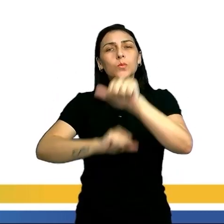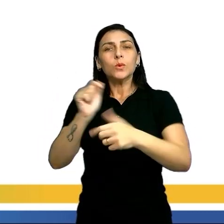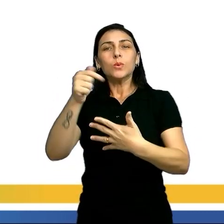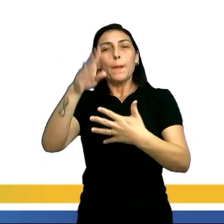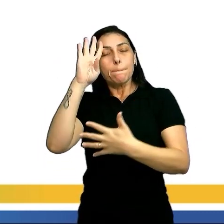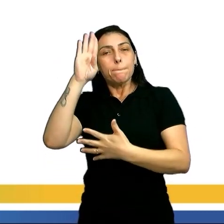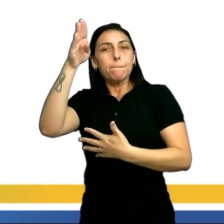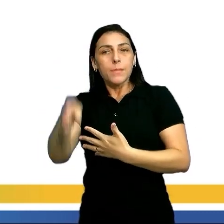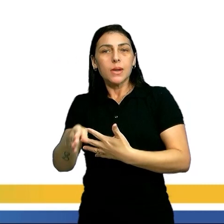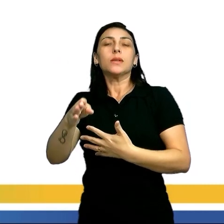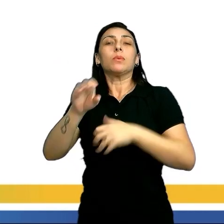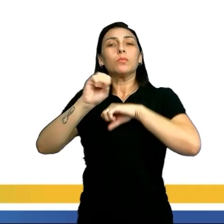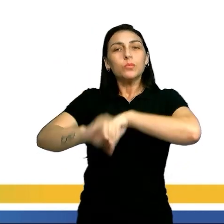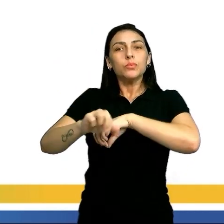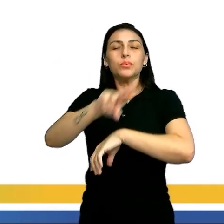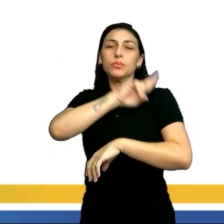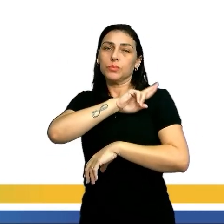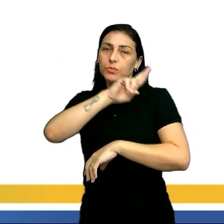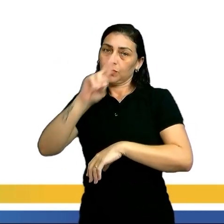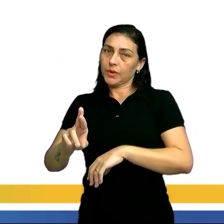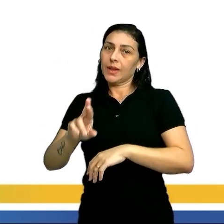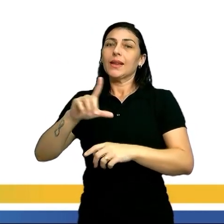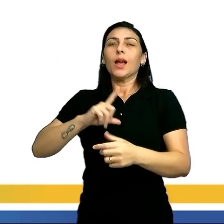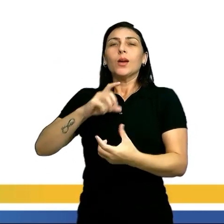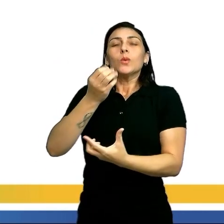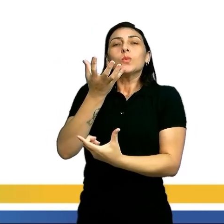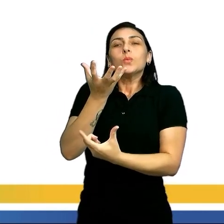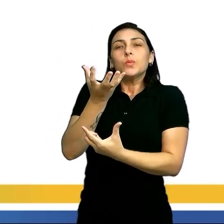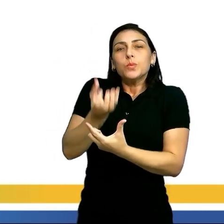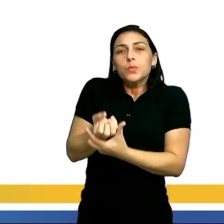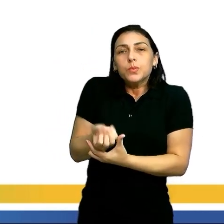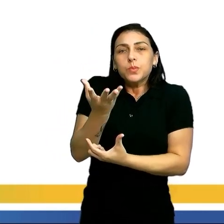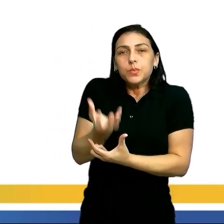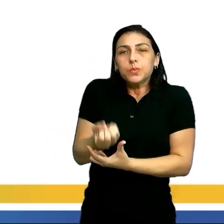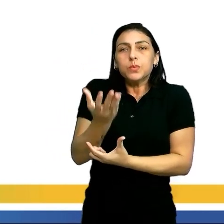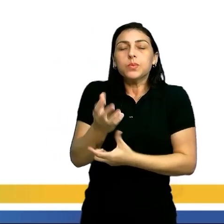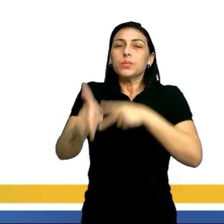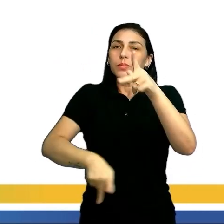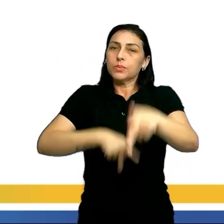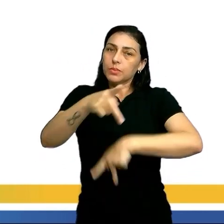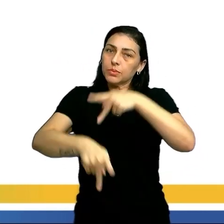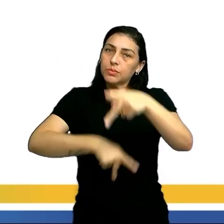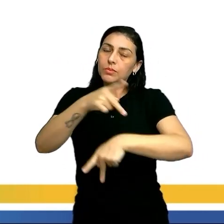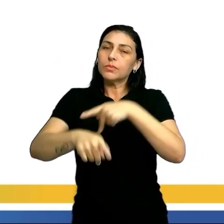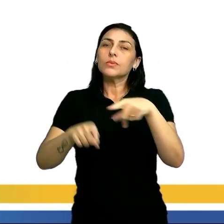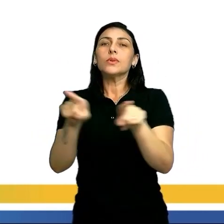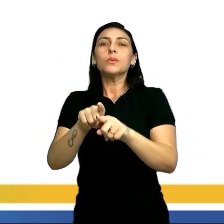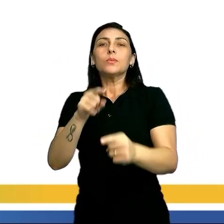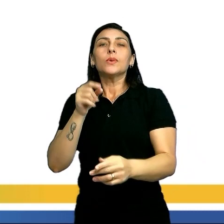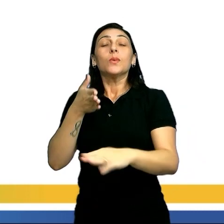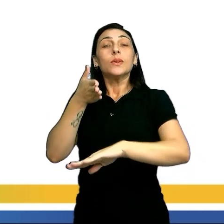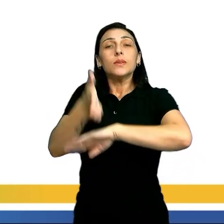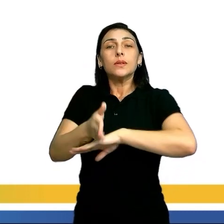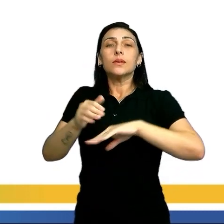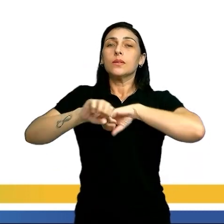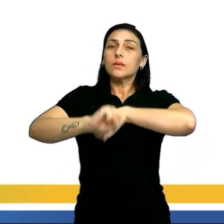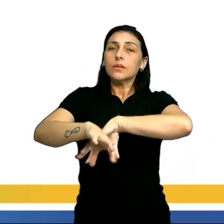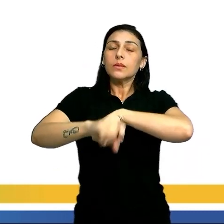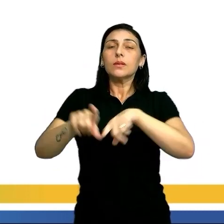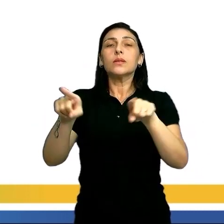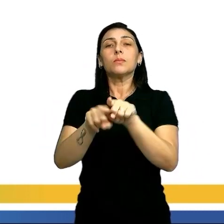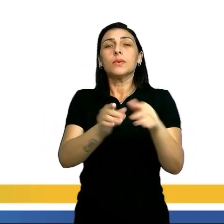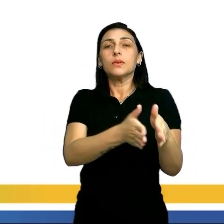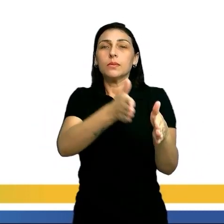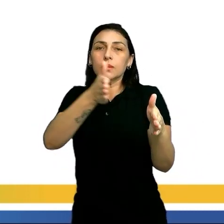ferramenta de ensino religioso, nós temos um analfabetismo da maioria da população, portanto o acesso à educação